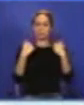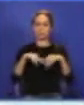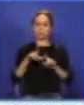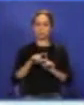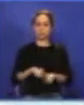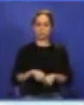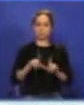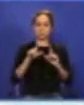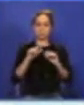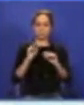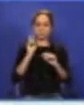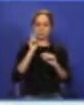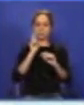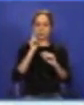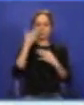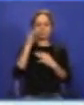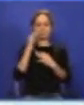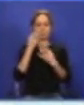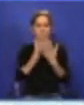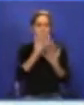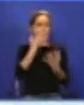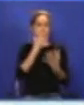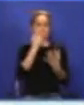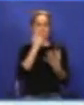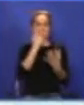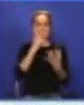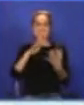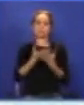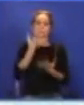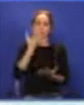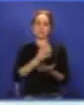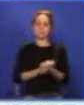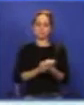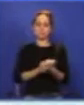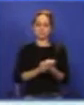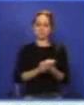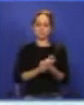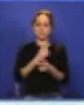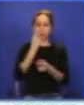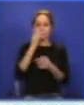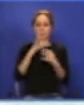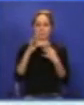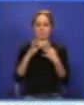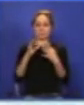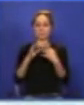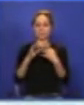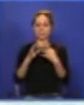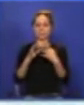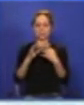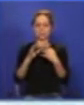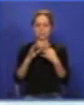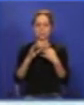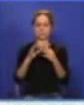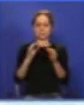seja de uma forma bastante discreta. É, no adulto. Um dos fatores importantes é, como